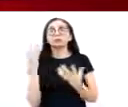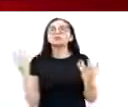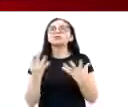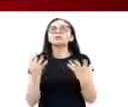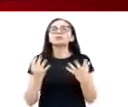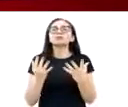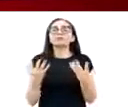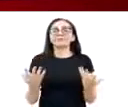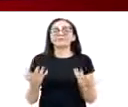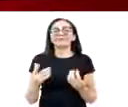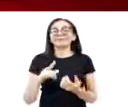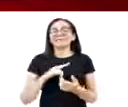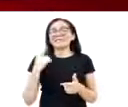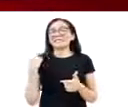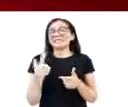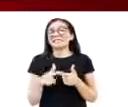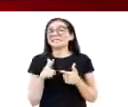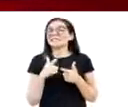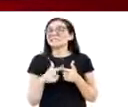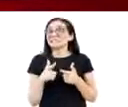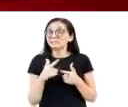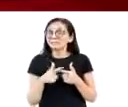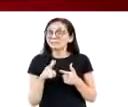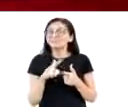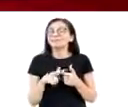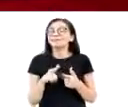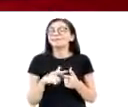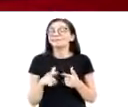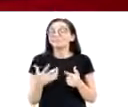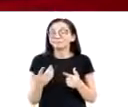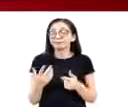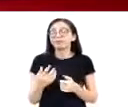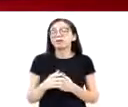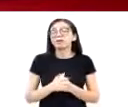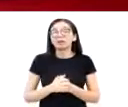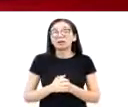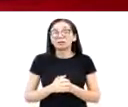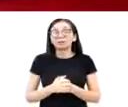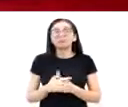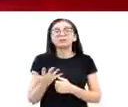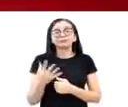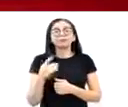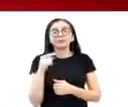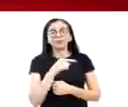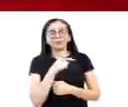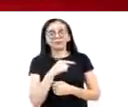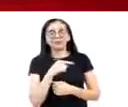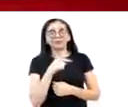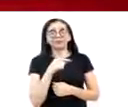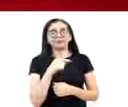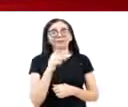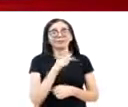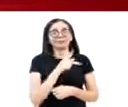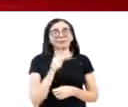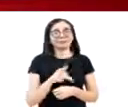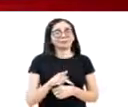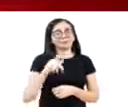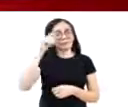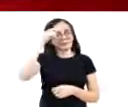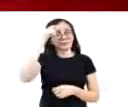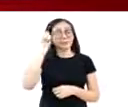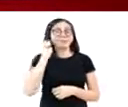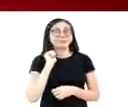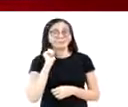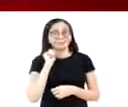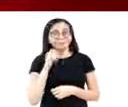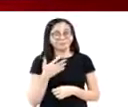um grande problema que eu acredito, como mencionado pela nossa colega Nacélia, em 10 anos,